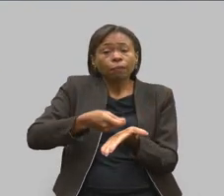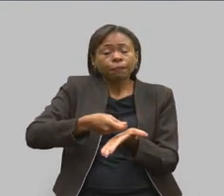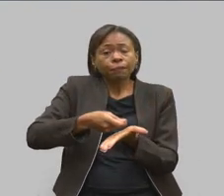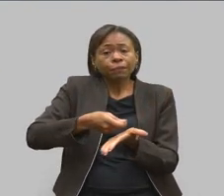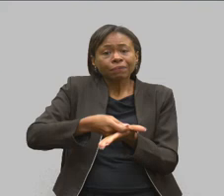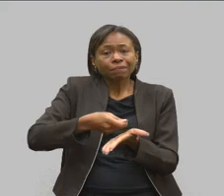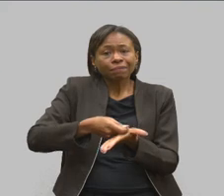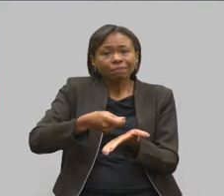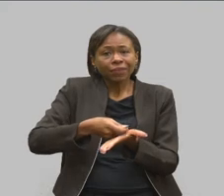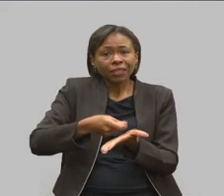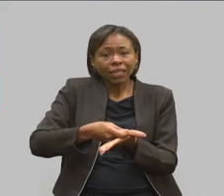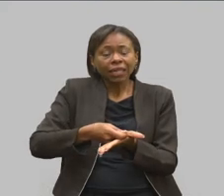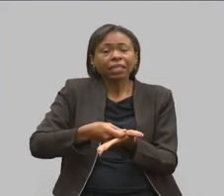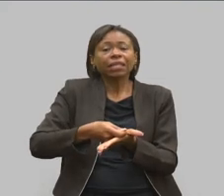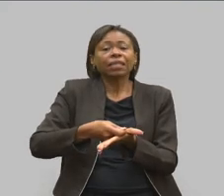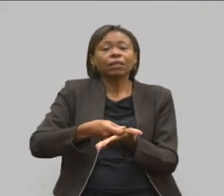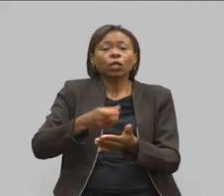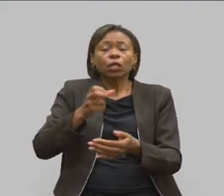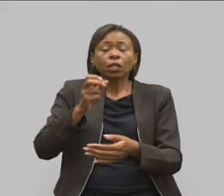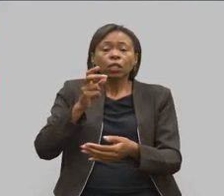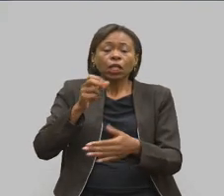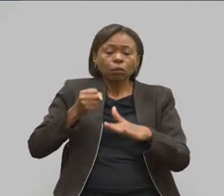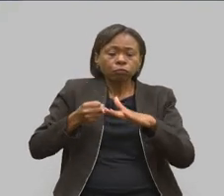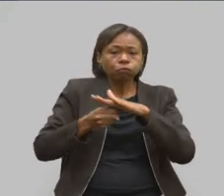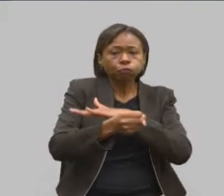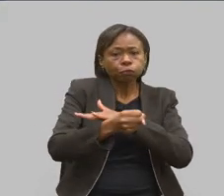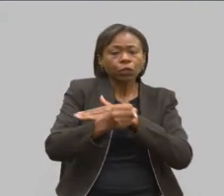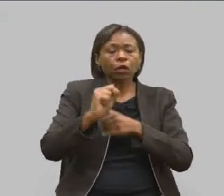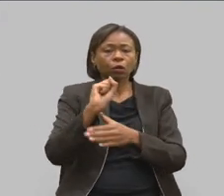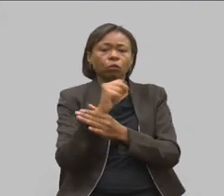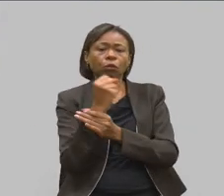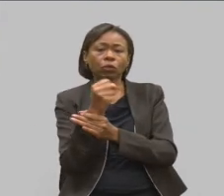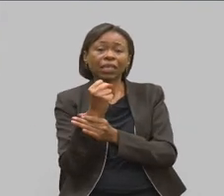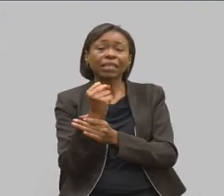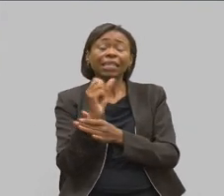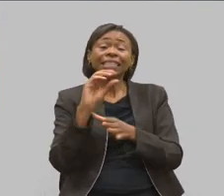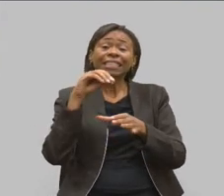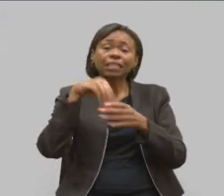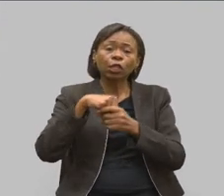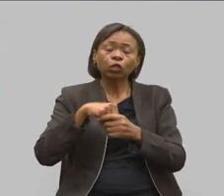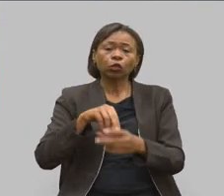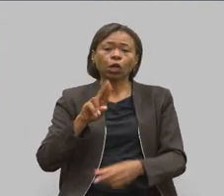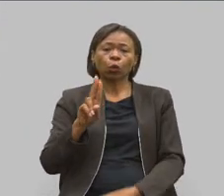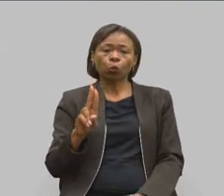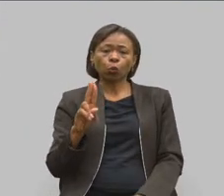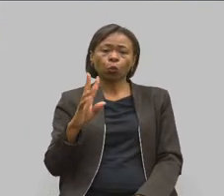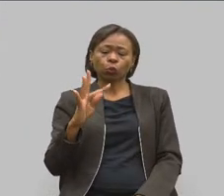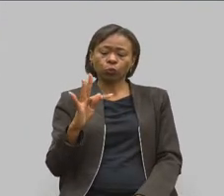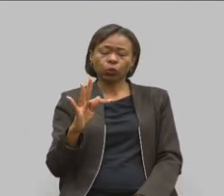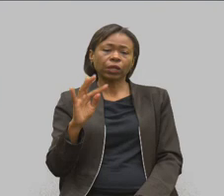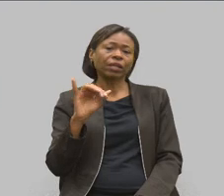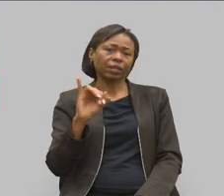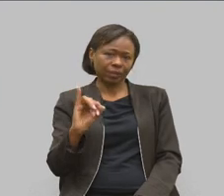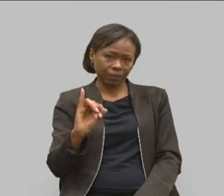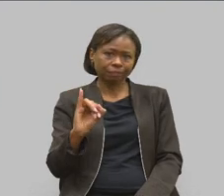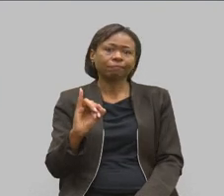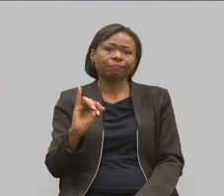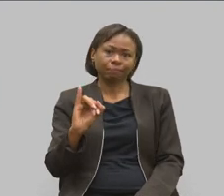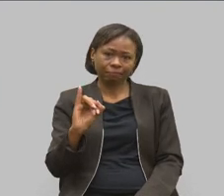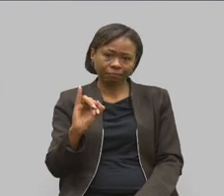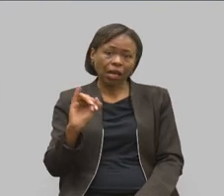permanência de fisioterapeuta nas utis nas unidades de terapia intensiva